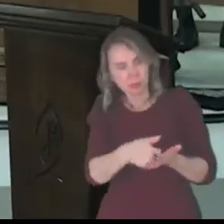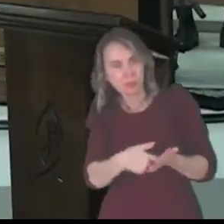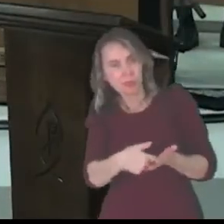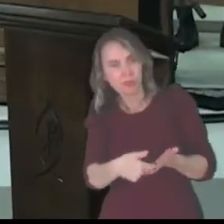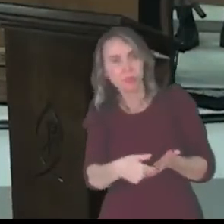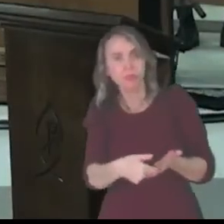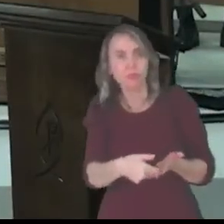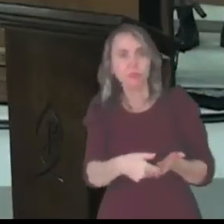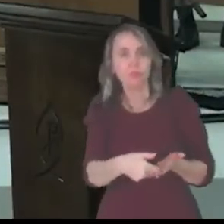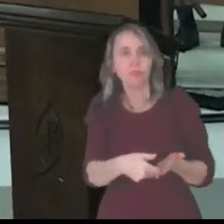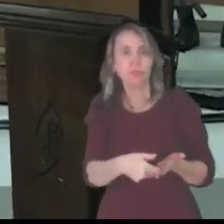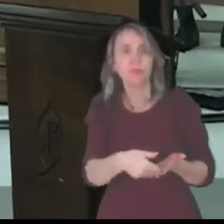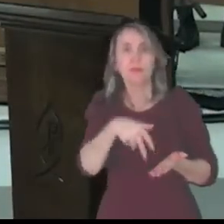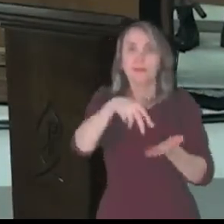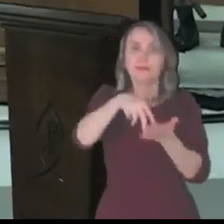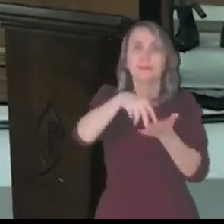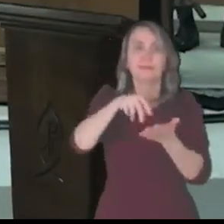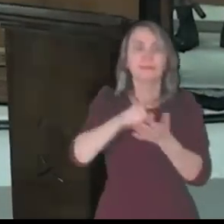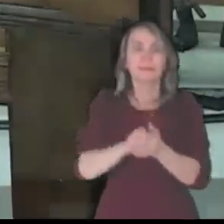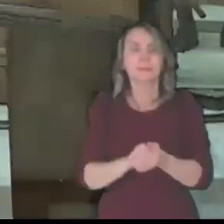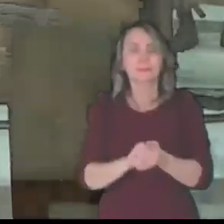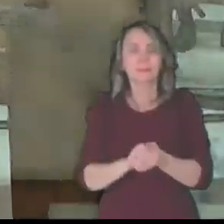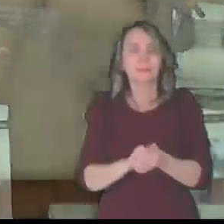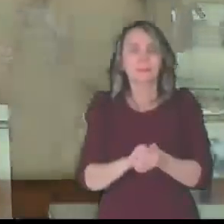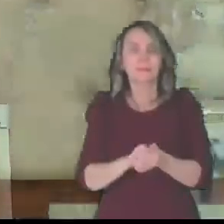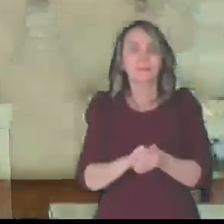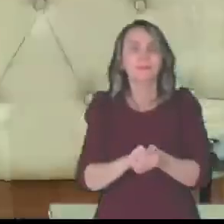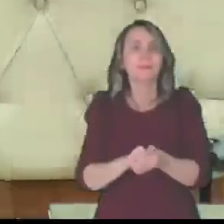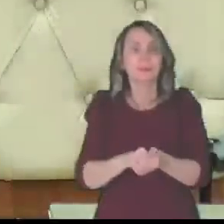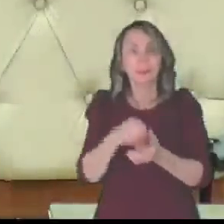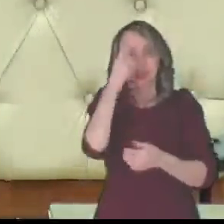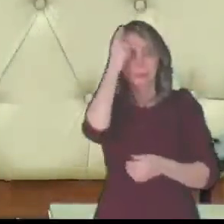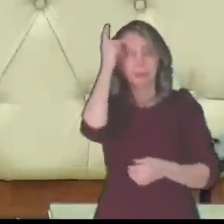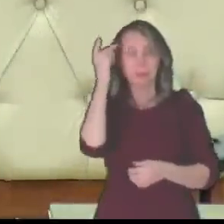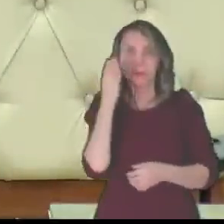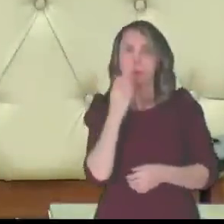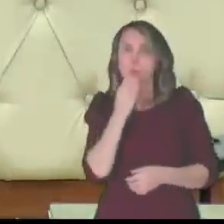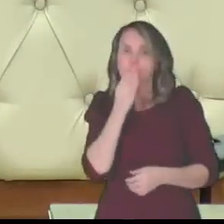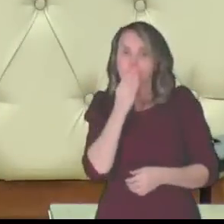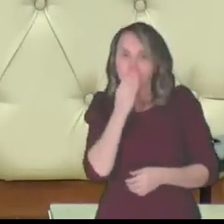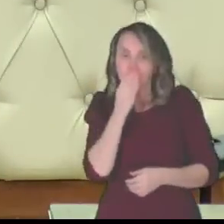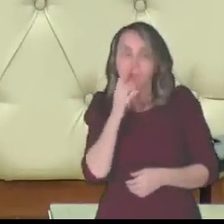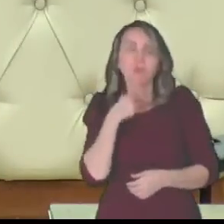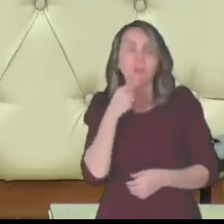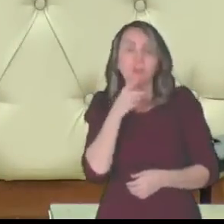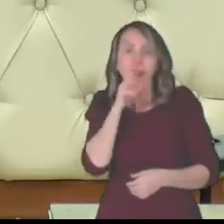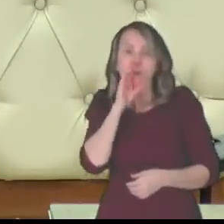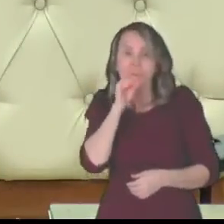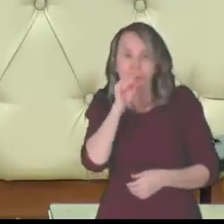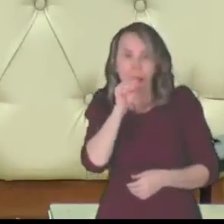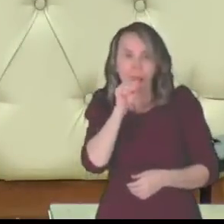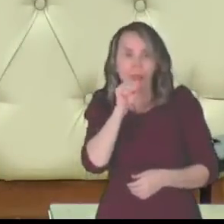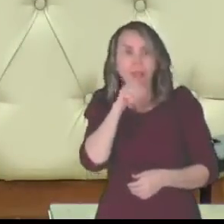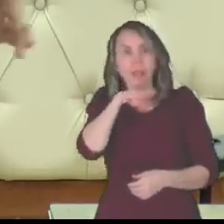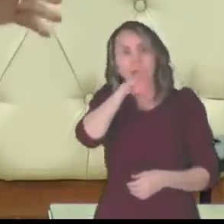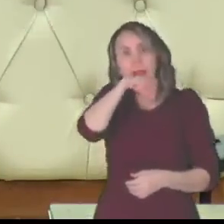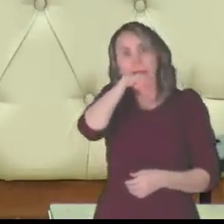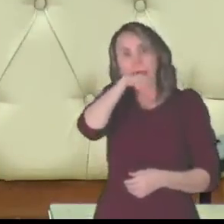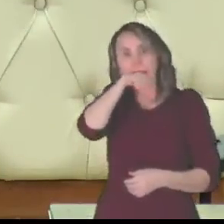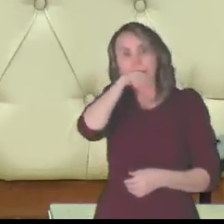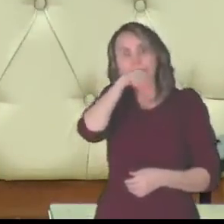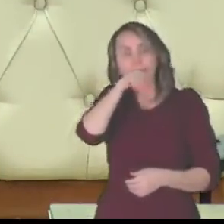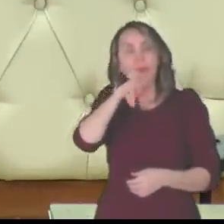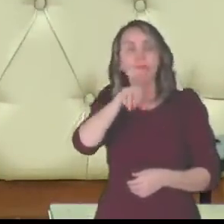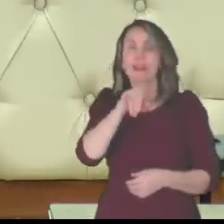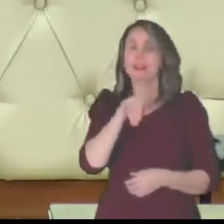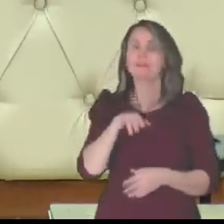mudos cantará Jesus a igreja tá fria Jesus Jesus amado mas a tua palavra diz que